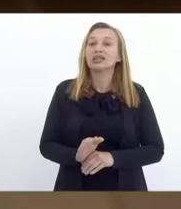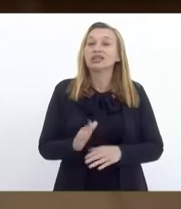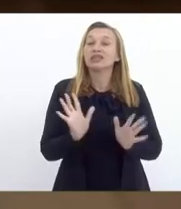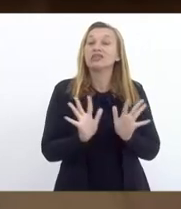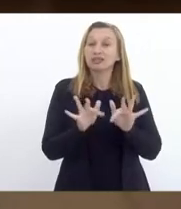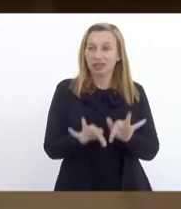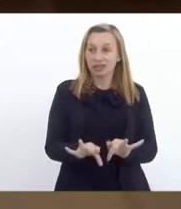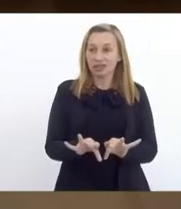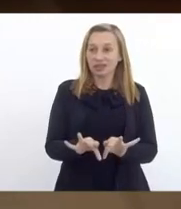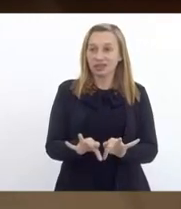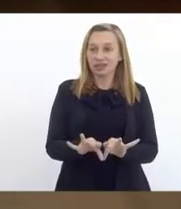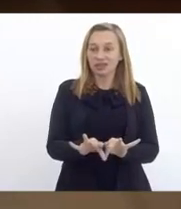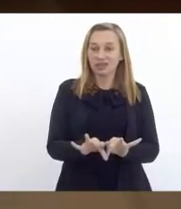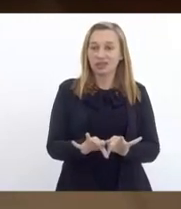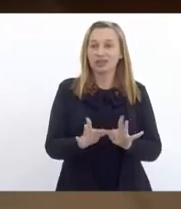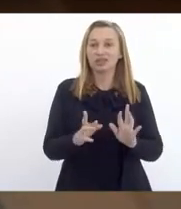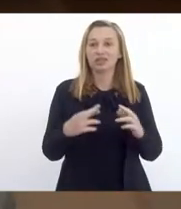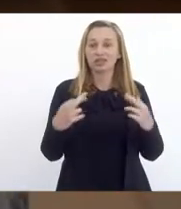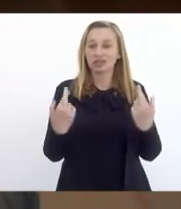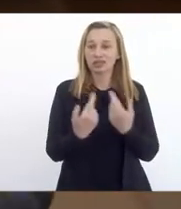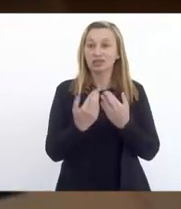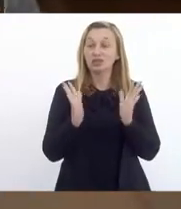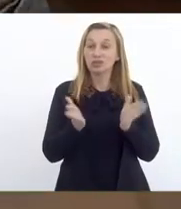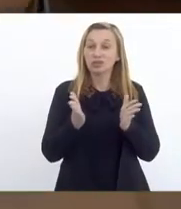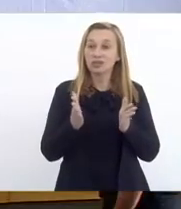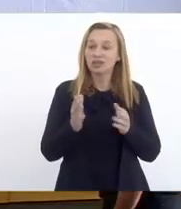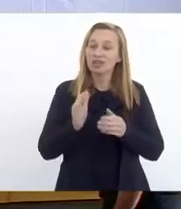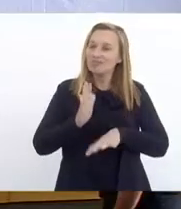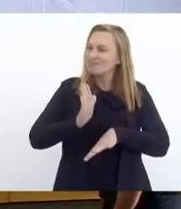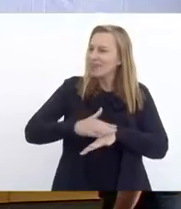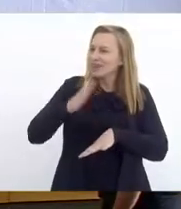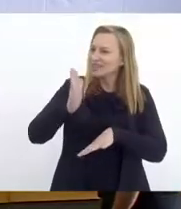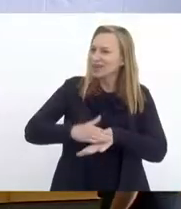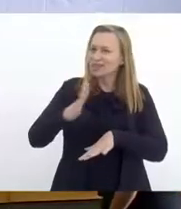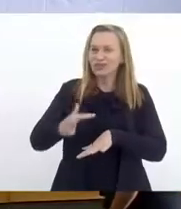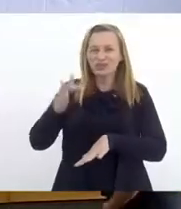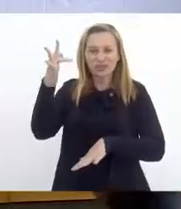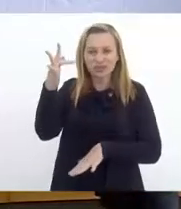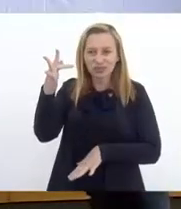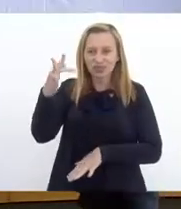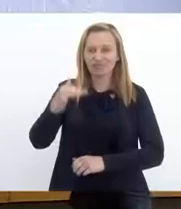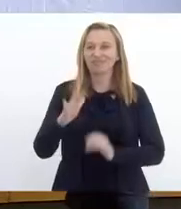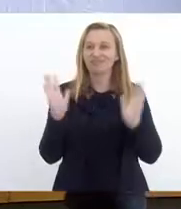está encerrado o ato de hoje. Esperemos que tenhamos mais no futuro.